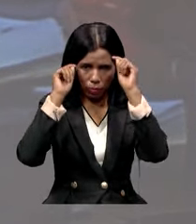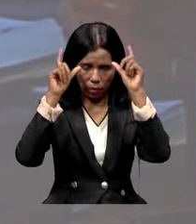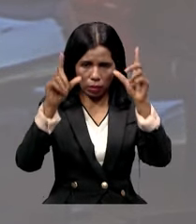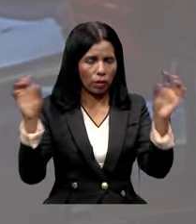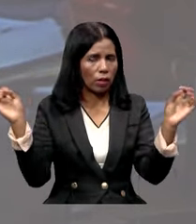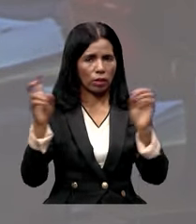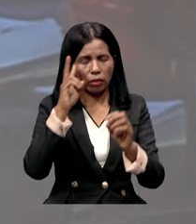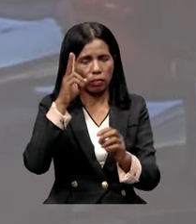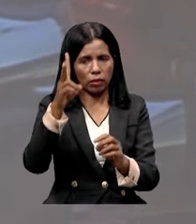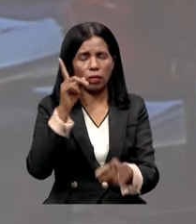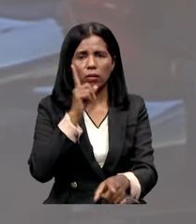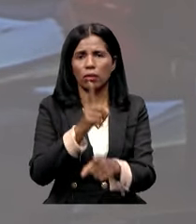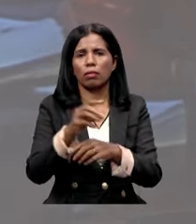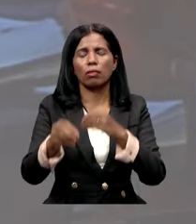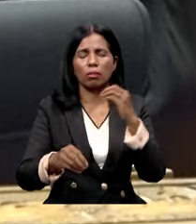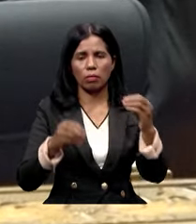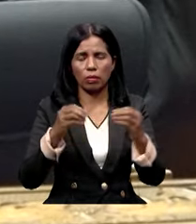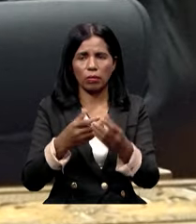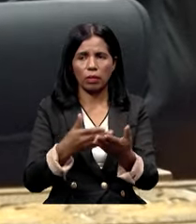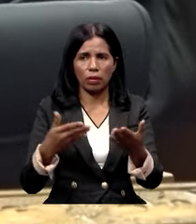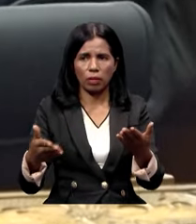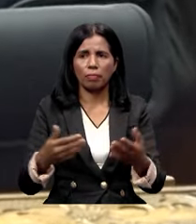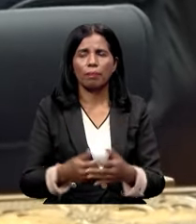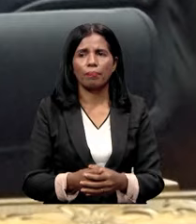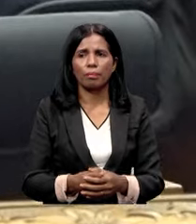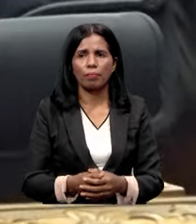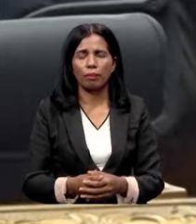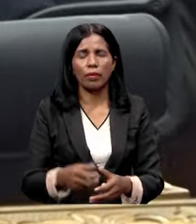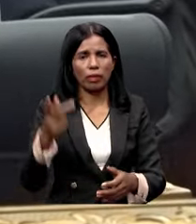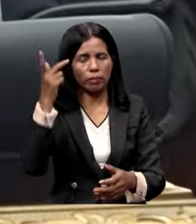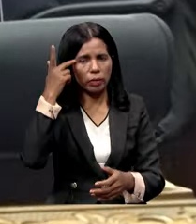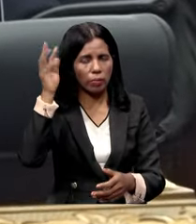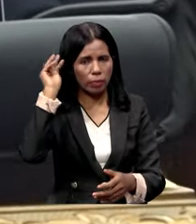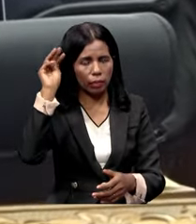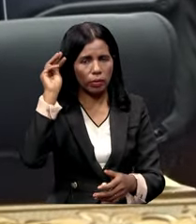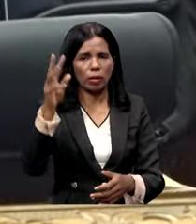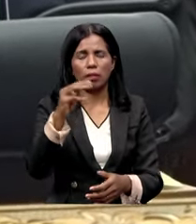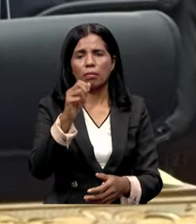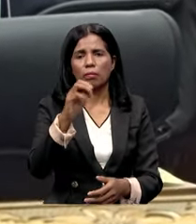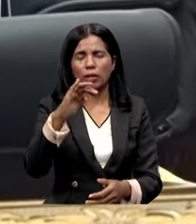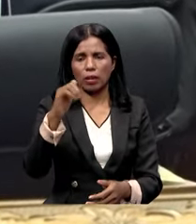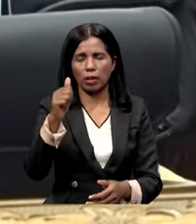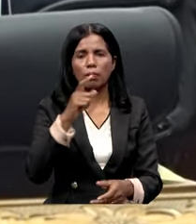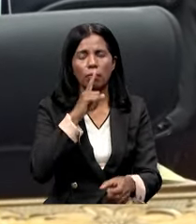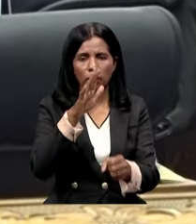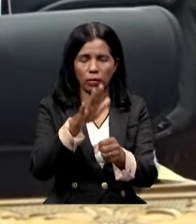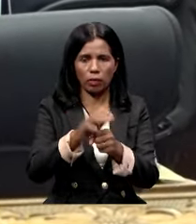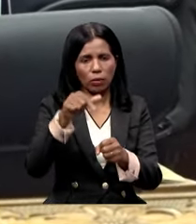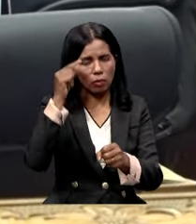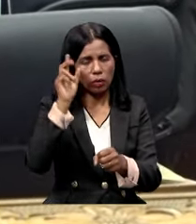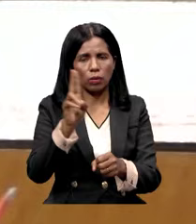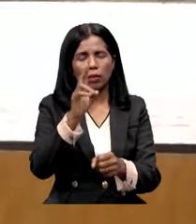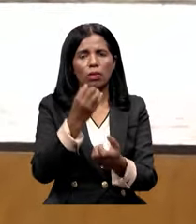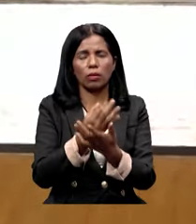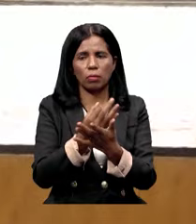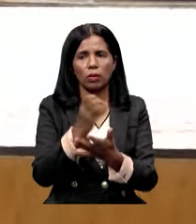a visão irá claro com o setor produtivo. Mas... O si questão sirne, vice-primeiro-ministro Mariano Assanami Sabino promete o governo se usa orçamento